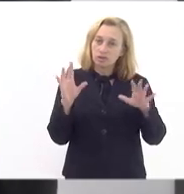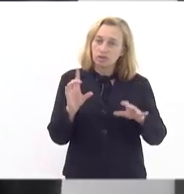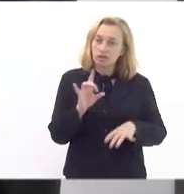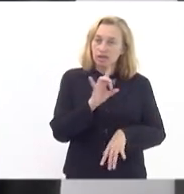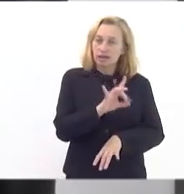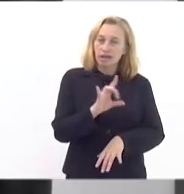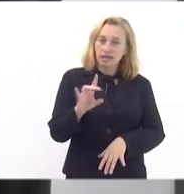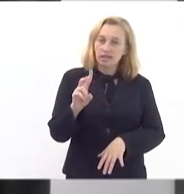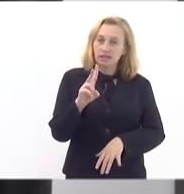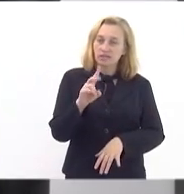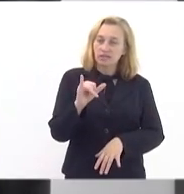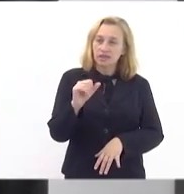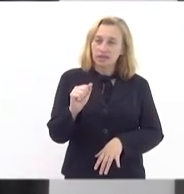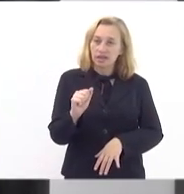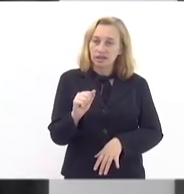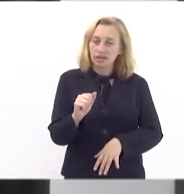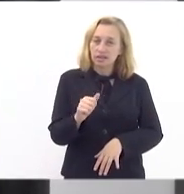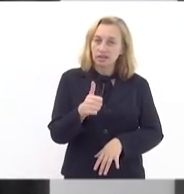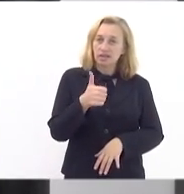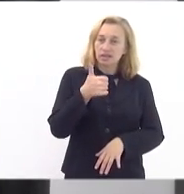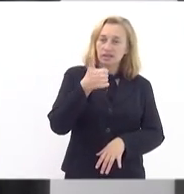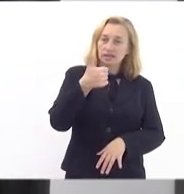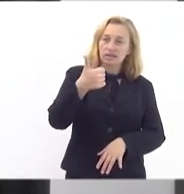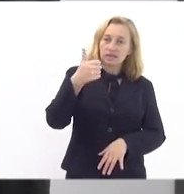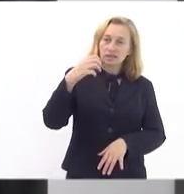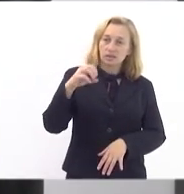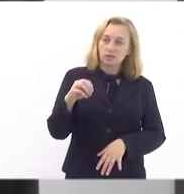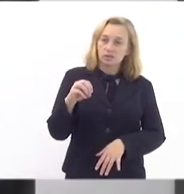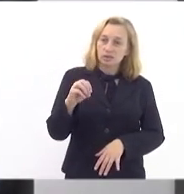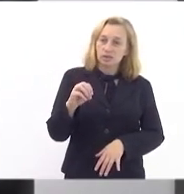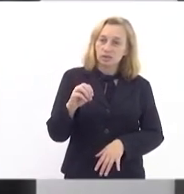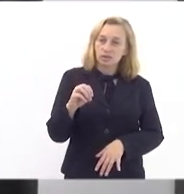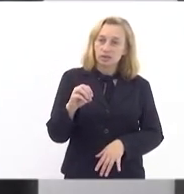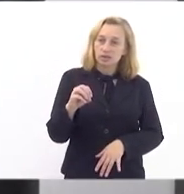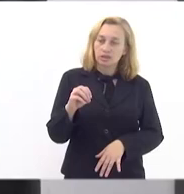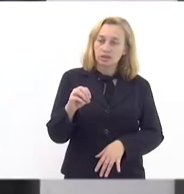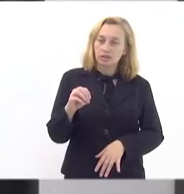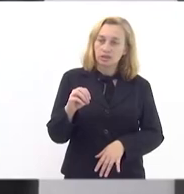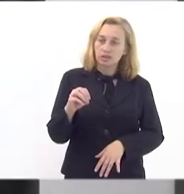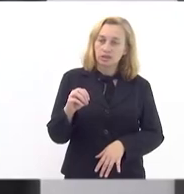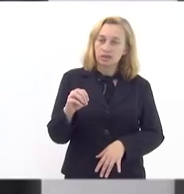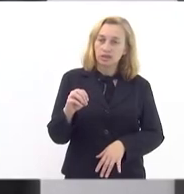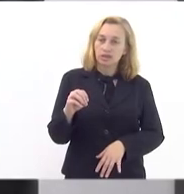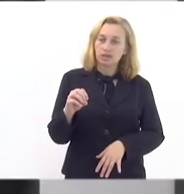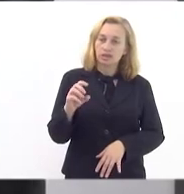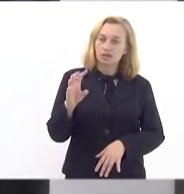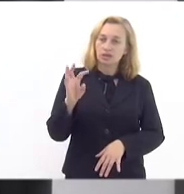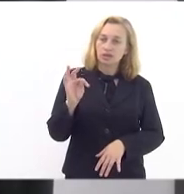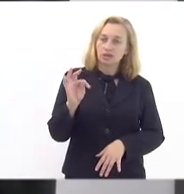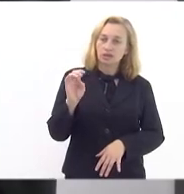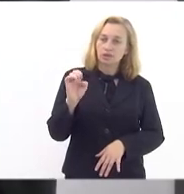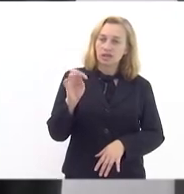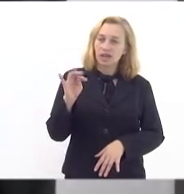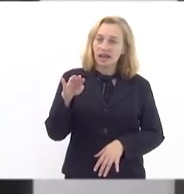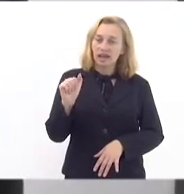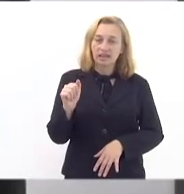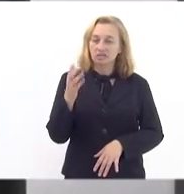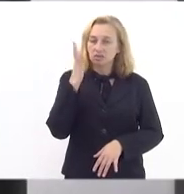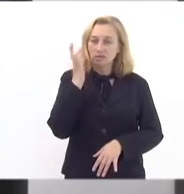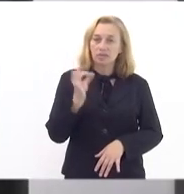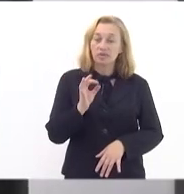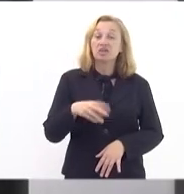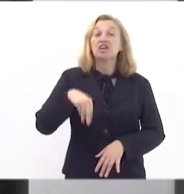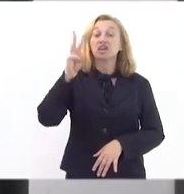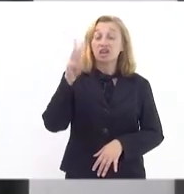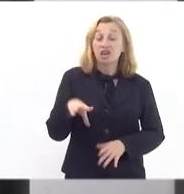pesando 110 toneladas e até hoje ninguém sabe quem roubou essas vidas não é